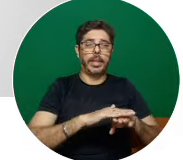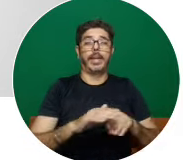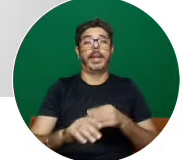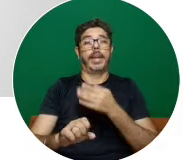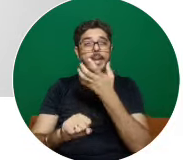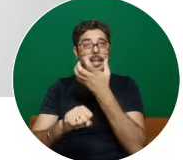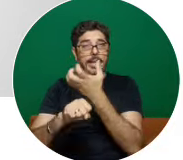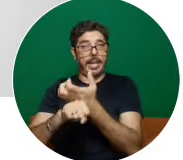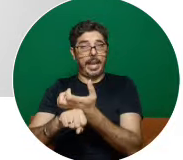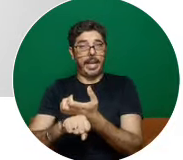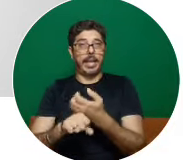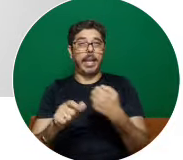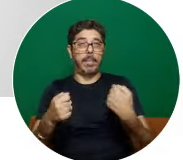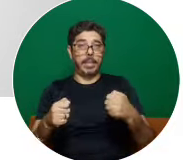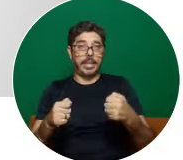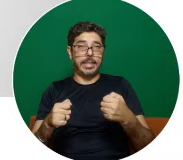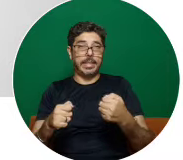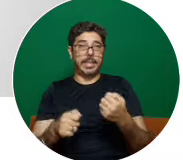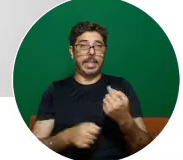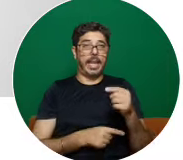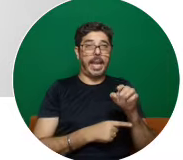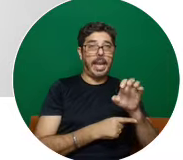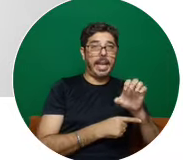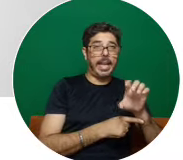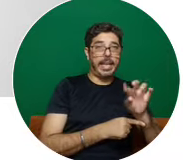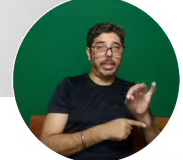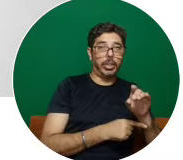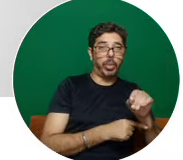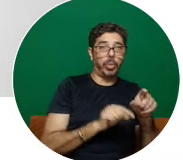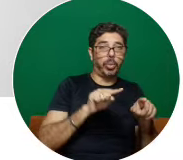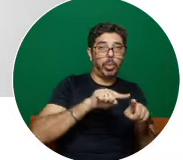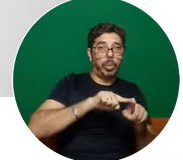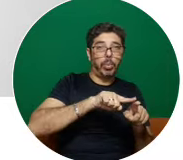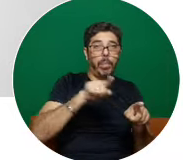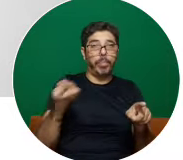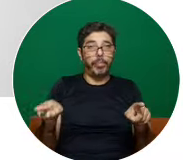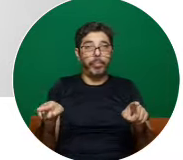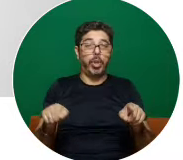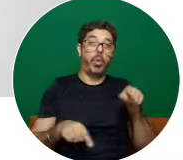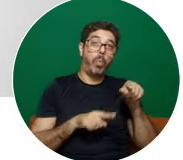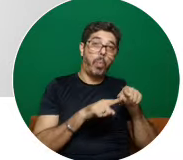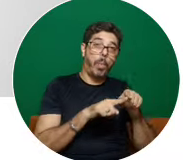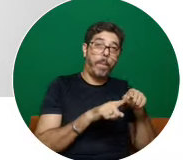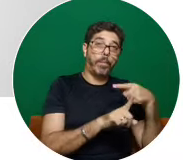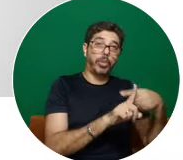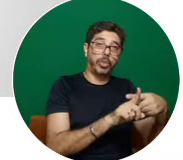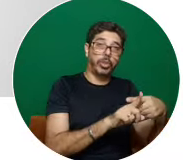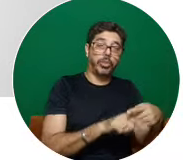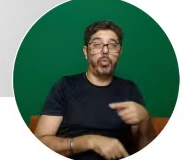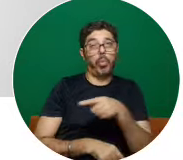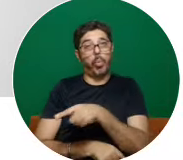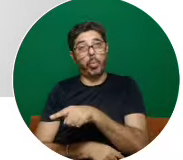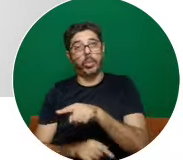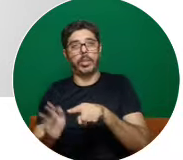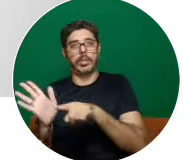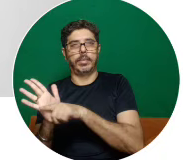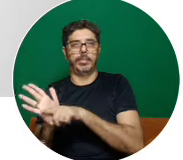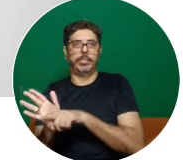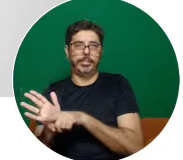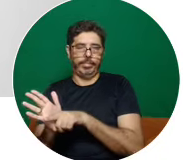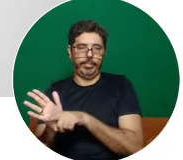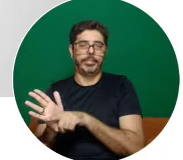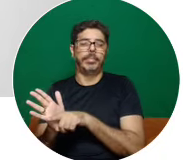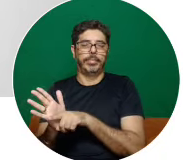carga precisa ser transferida de um eletrodo para o outro, de forma que um tenha a carga negativa e o outro uma quantidade igual de